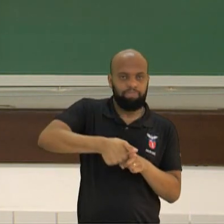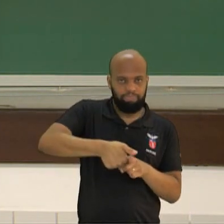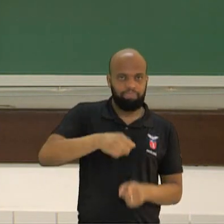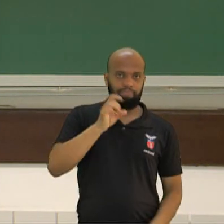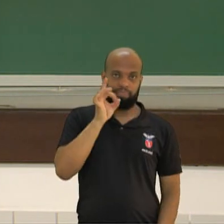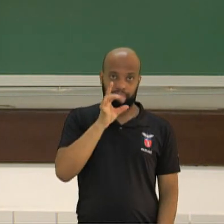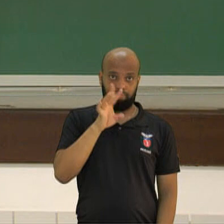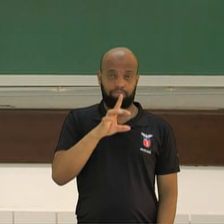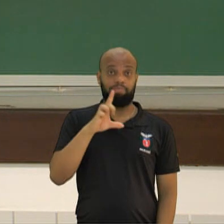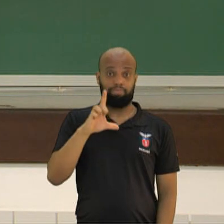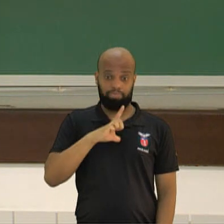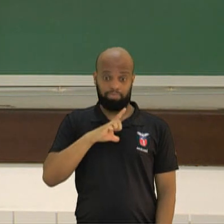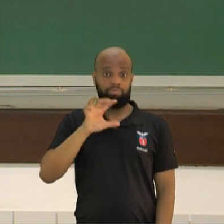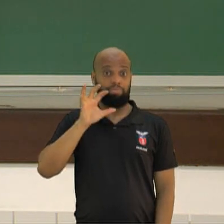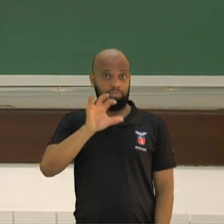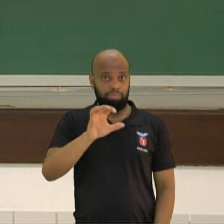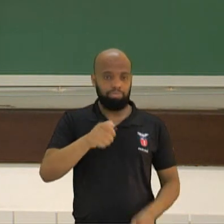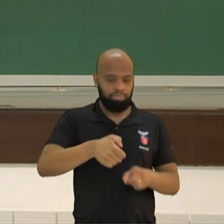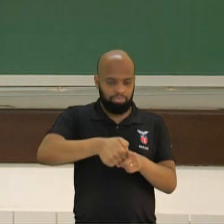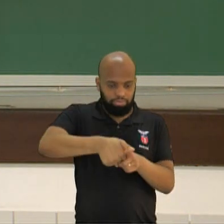feito assim, a autofecundação.